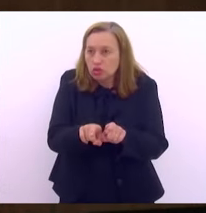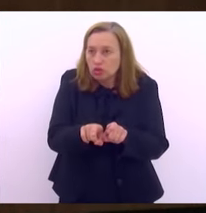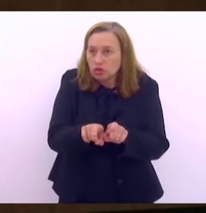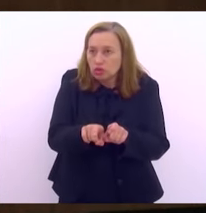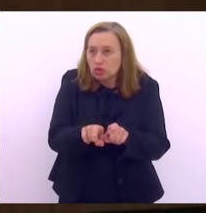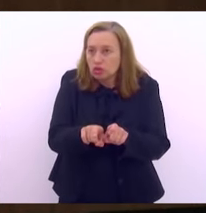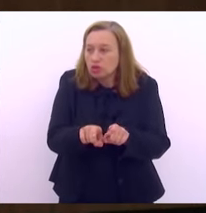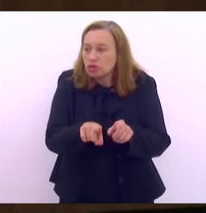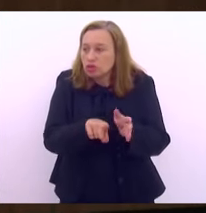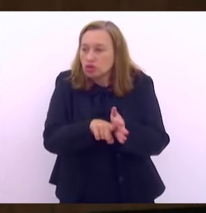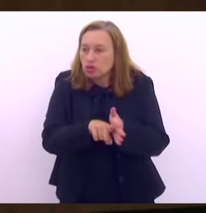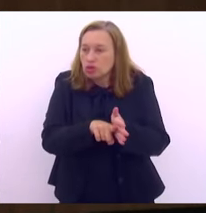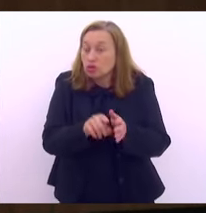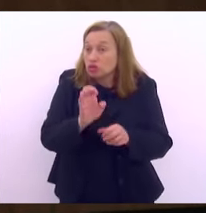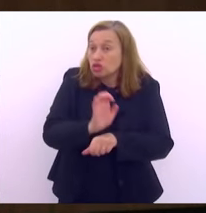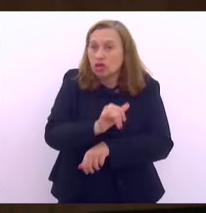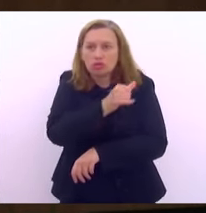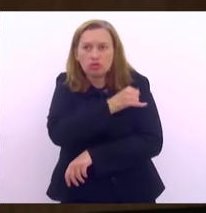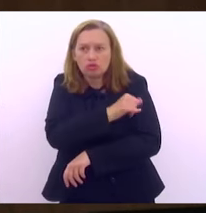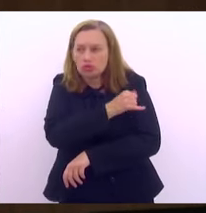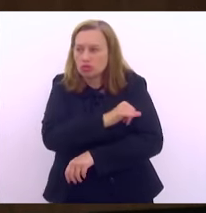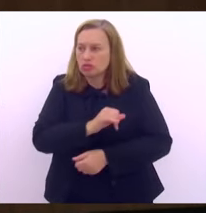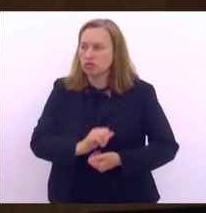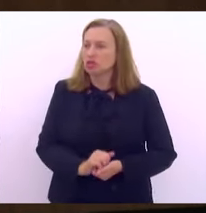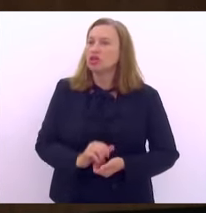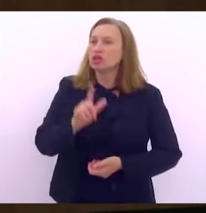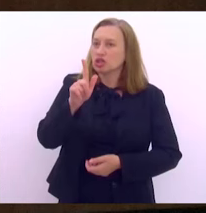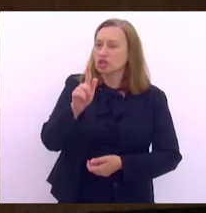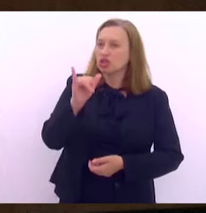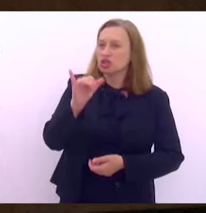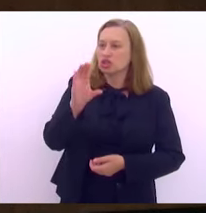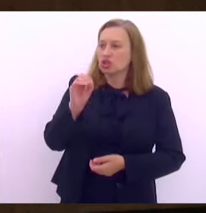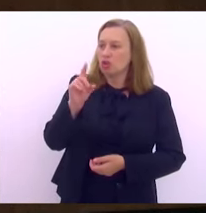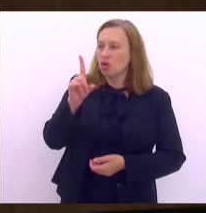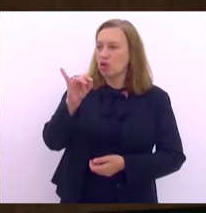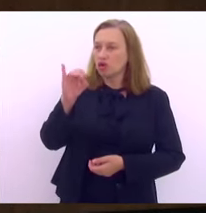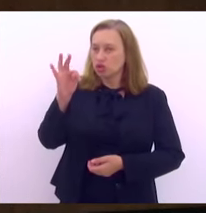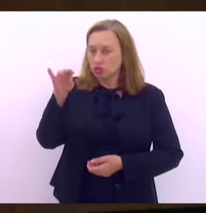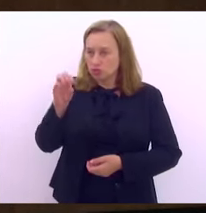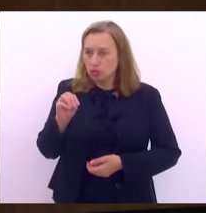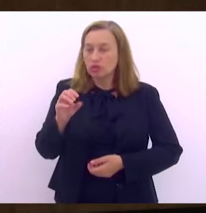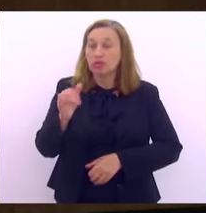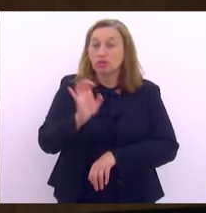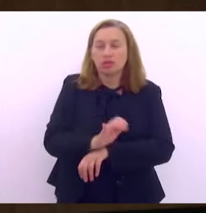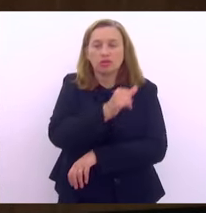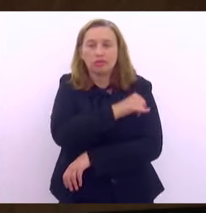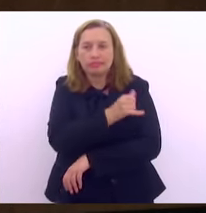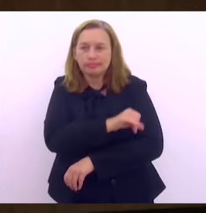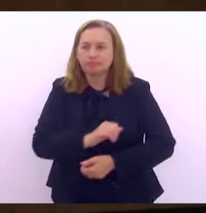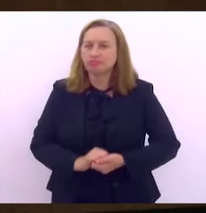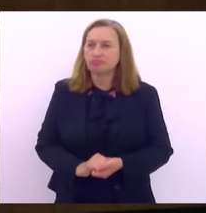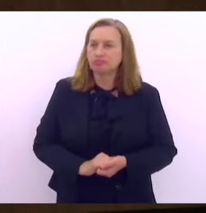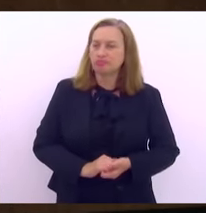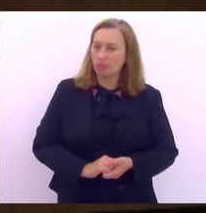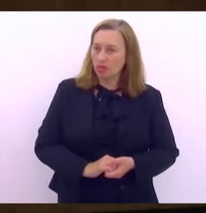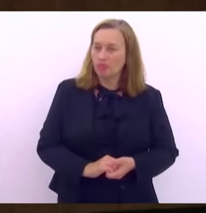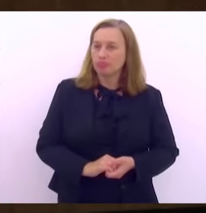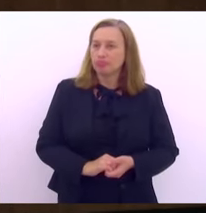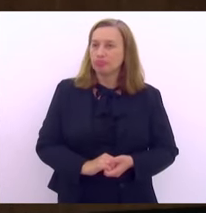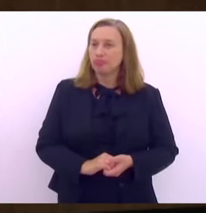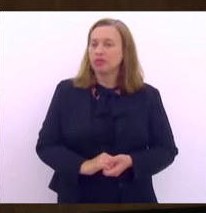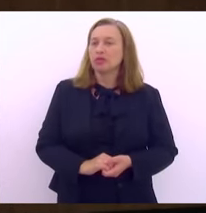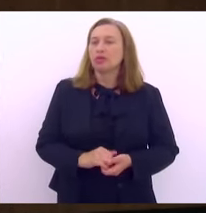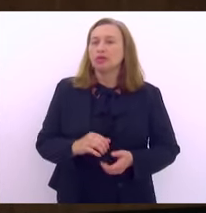importância no estado do Rio de Janeiro que as mulheres possam ganhar esse grande presente, que vai exatamente na direção